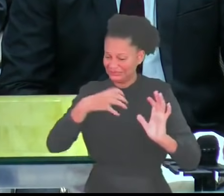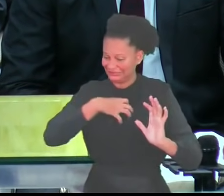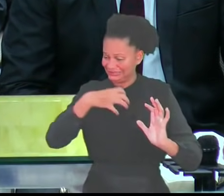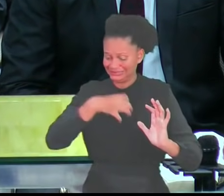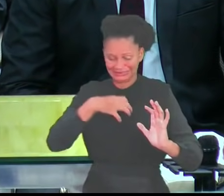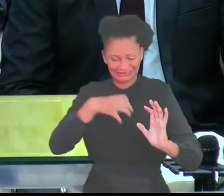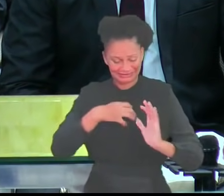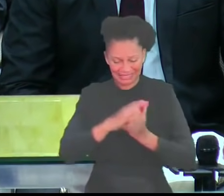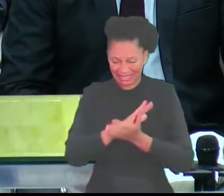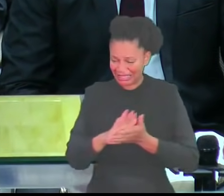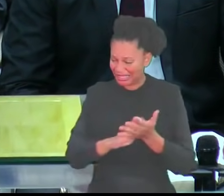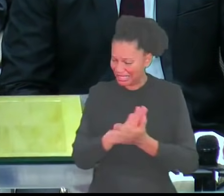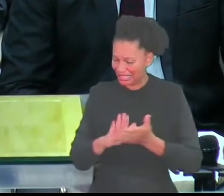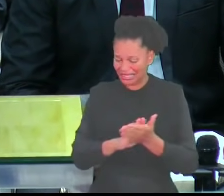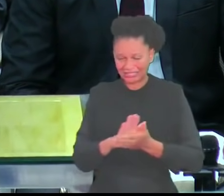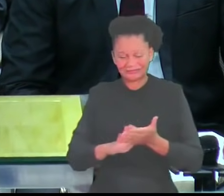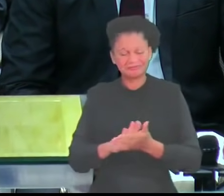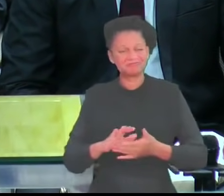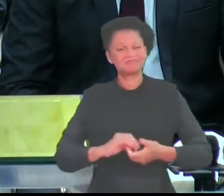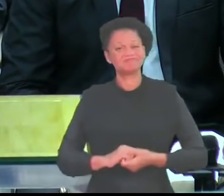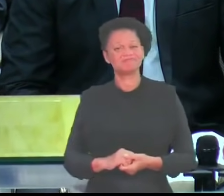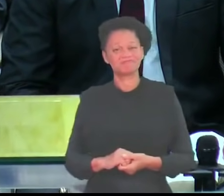sinto.